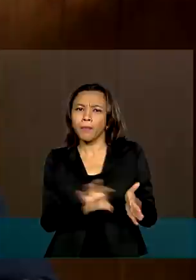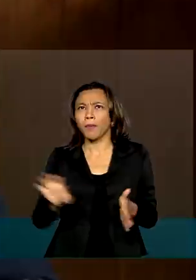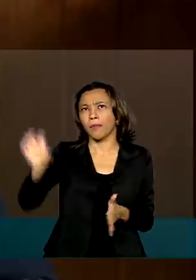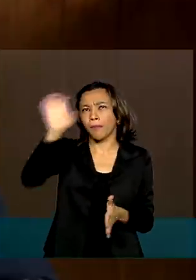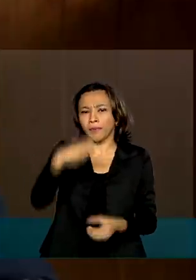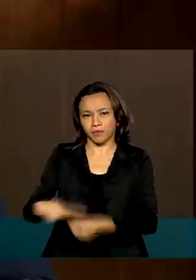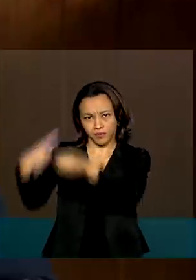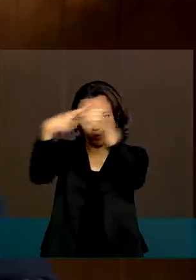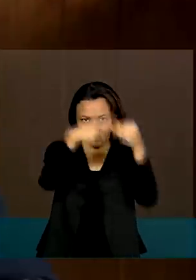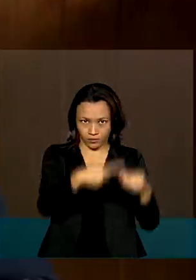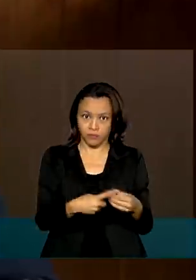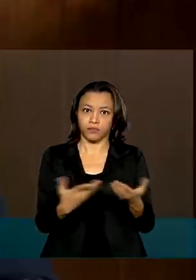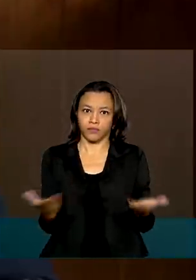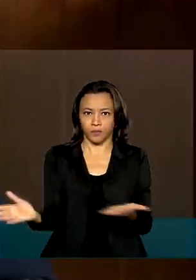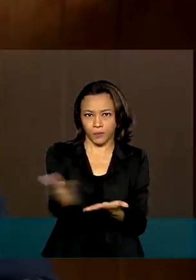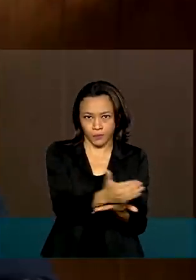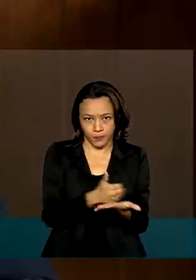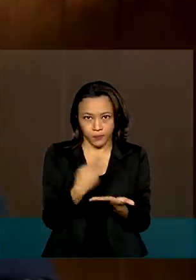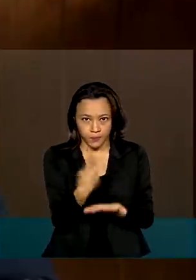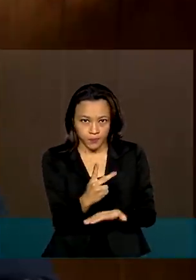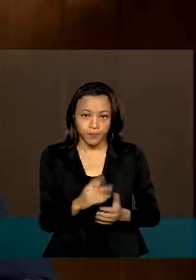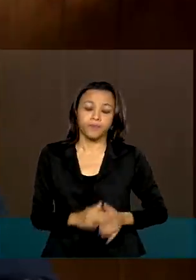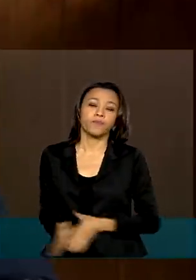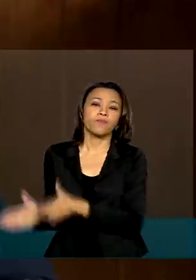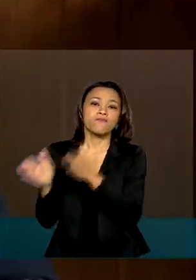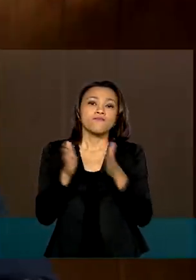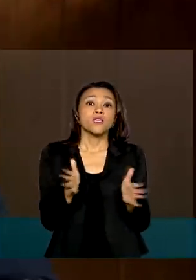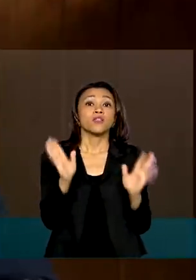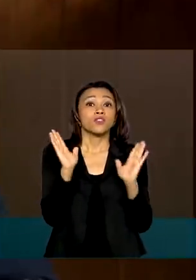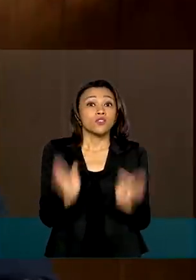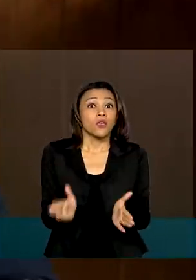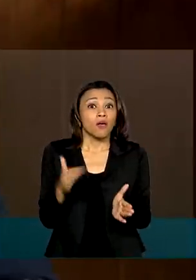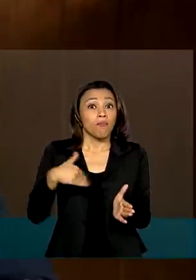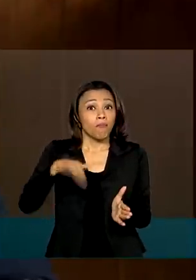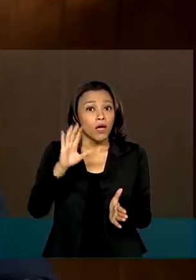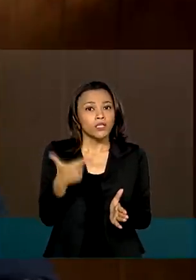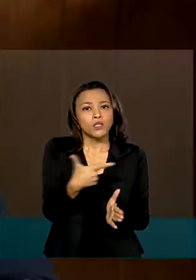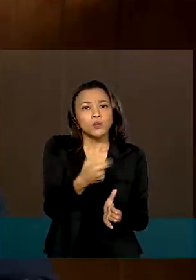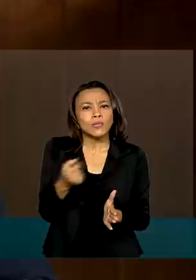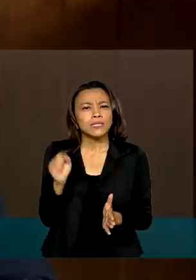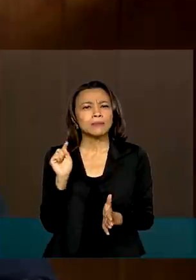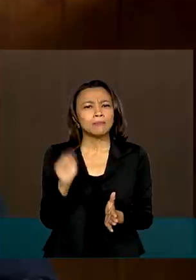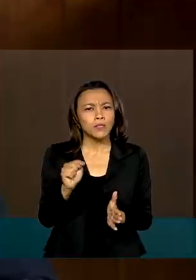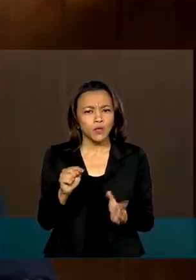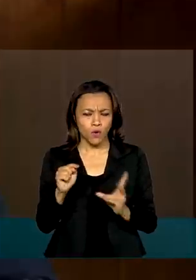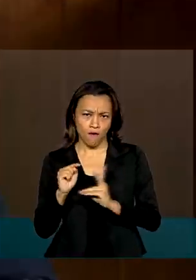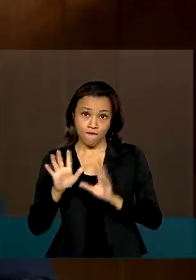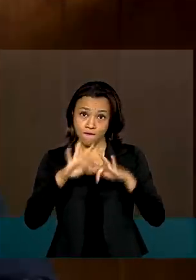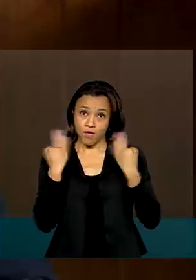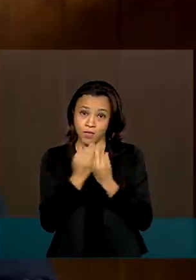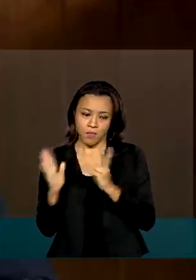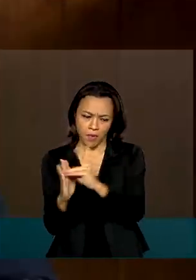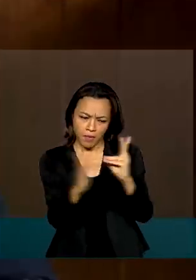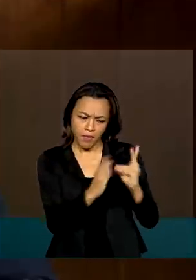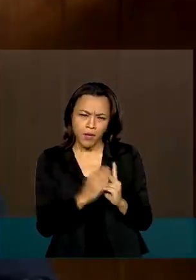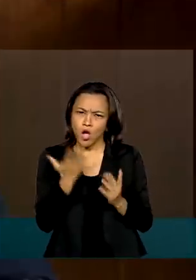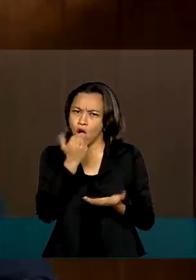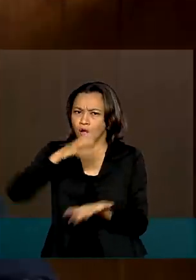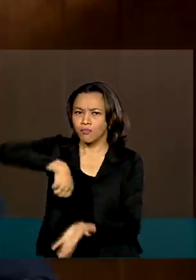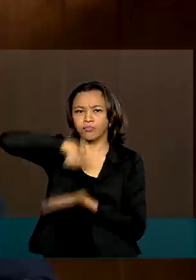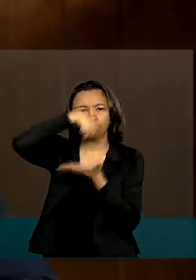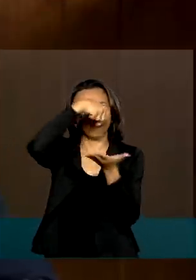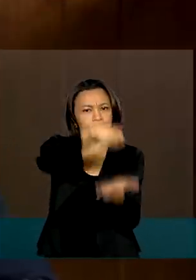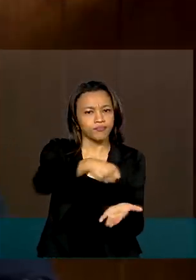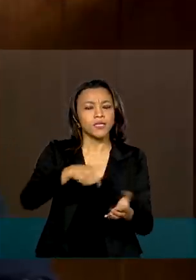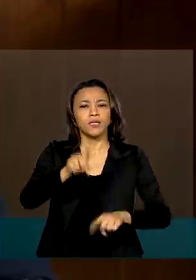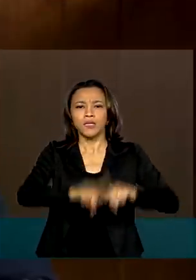e municípios. Assistiu a mais de 200 mil famílias indígenas com produtos alimentícios e